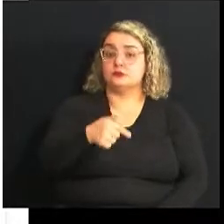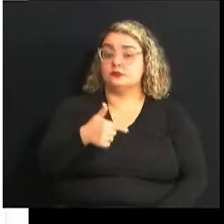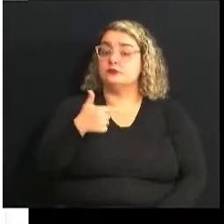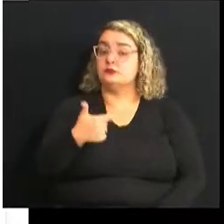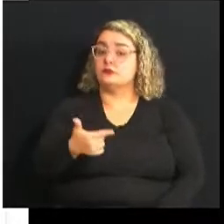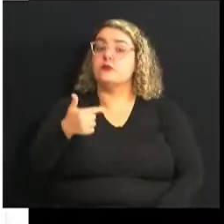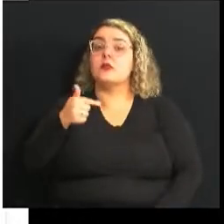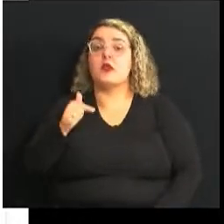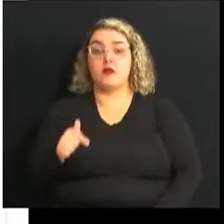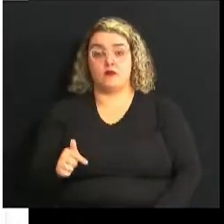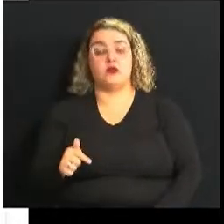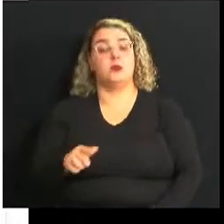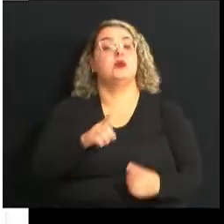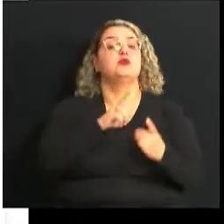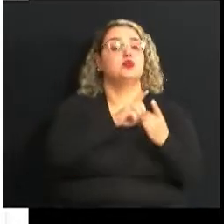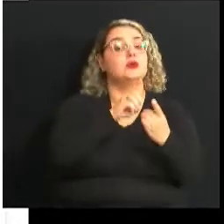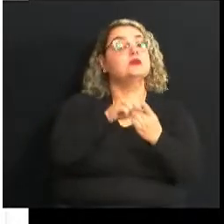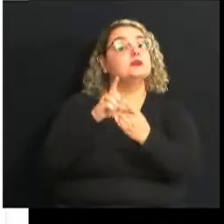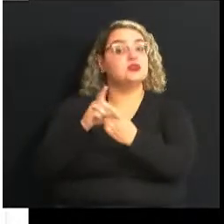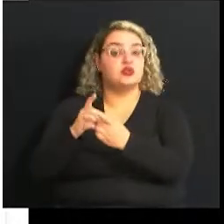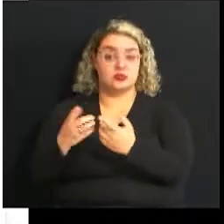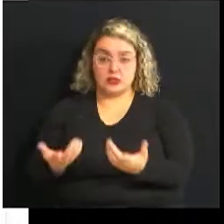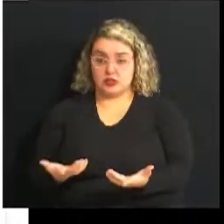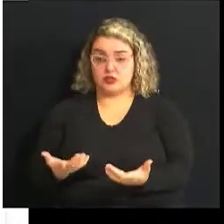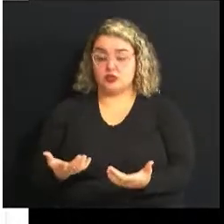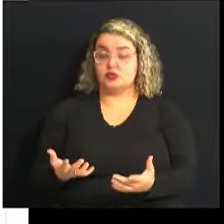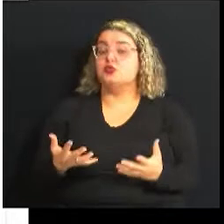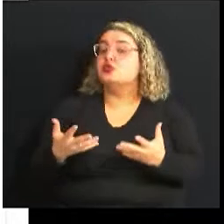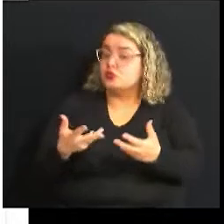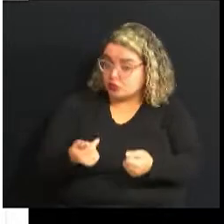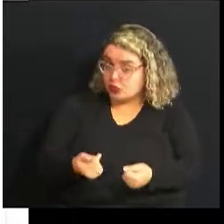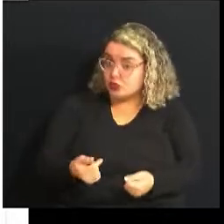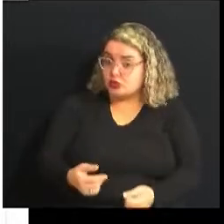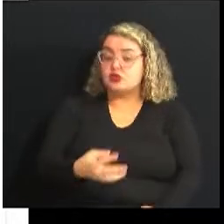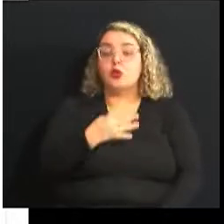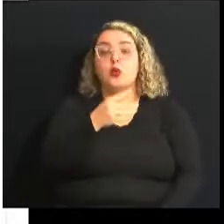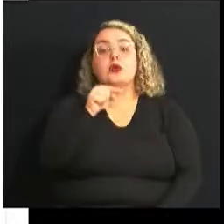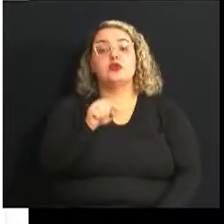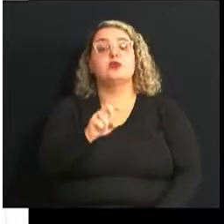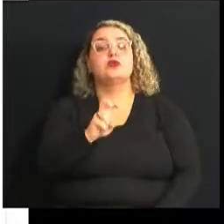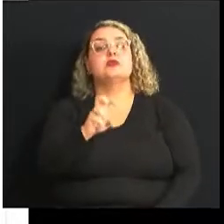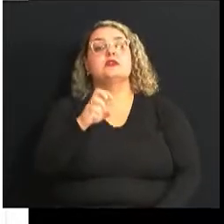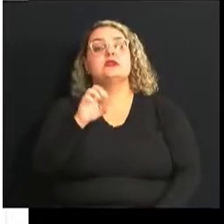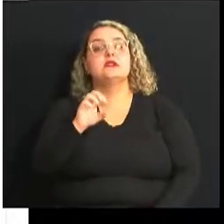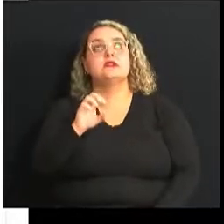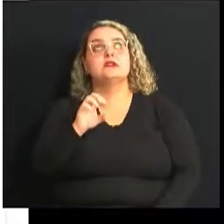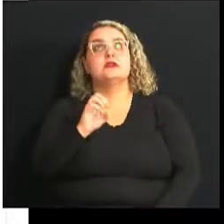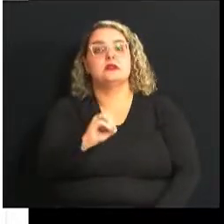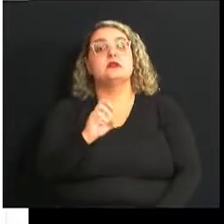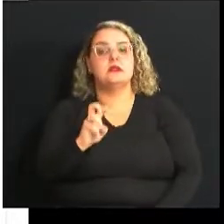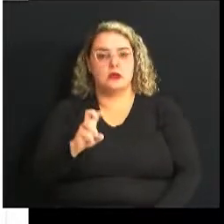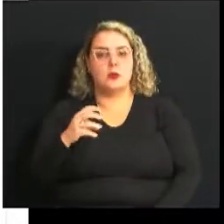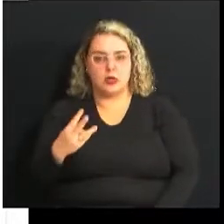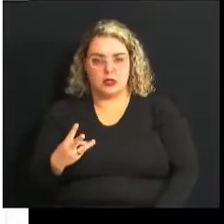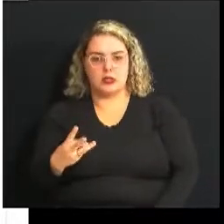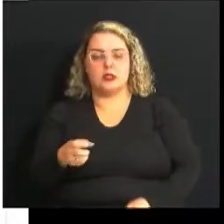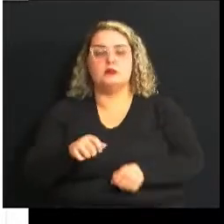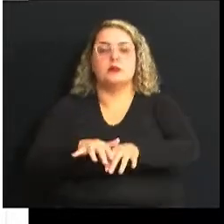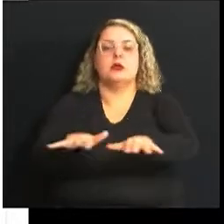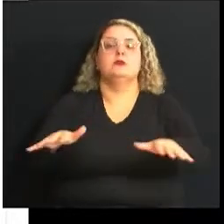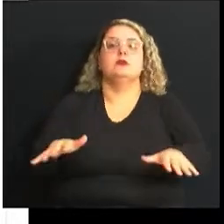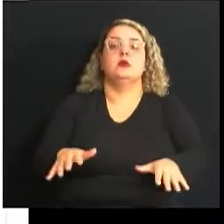6.727 atendimentos. Desses, nós tivemos 4.053 distribuídos por